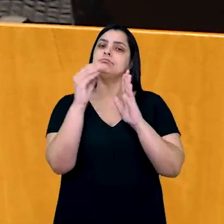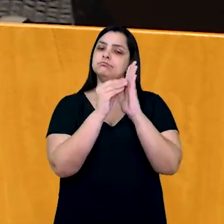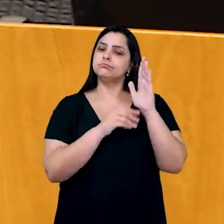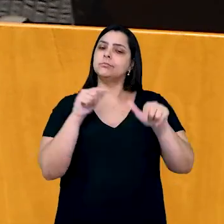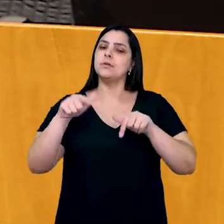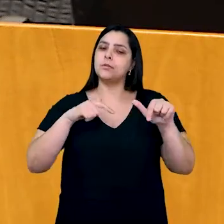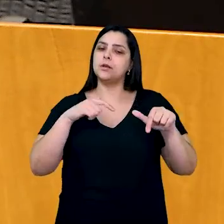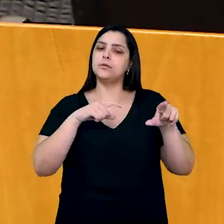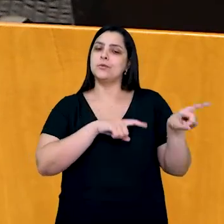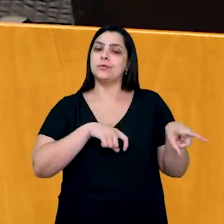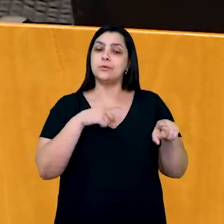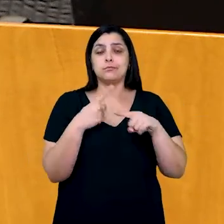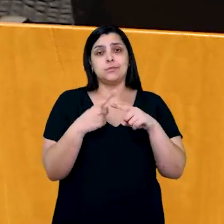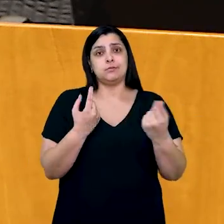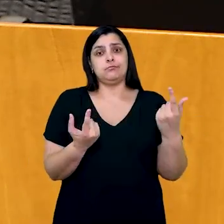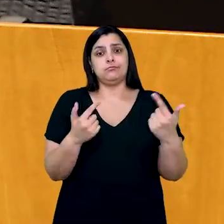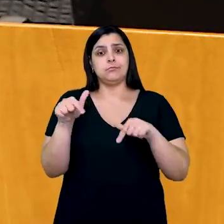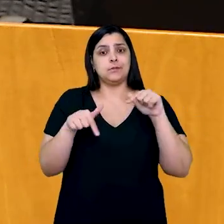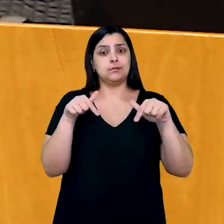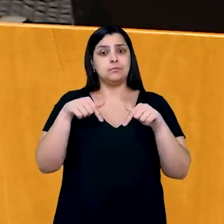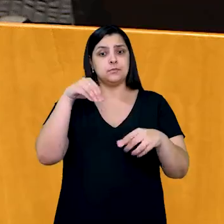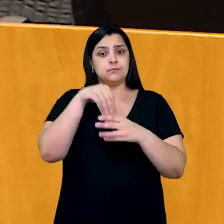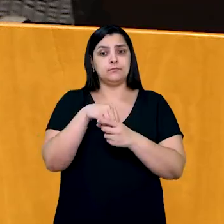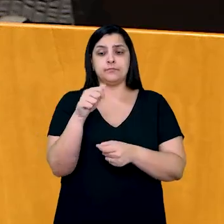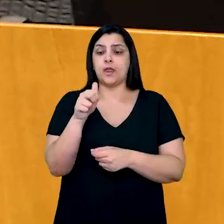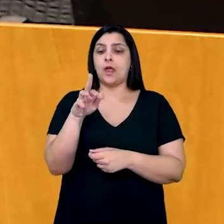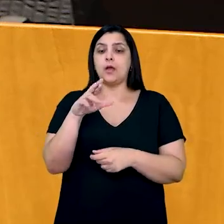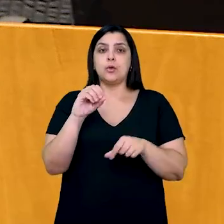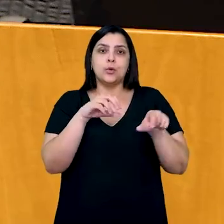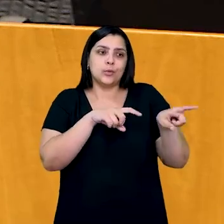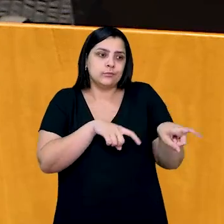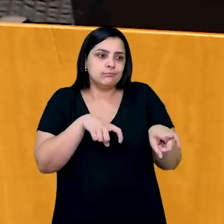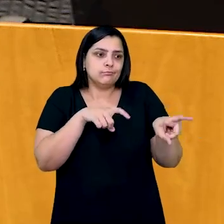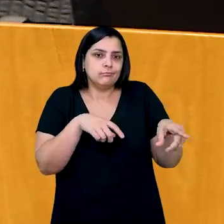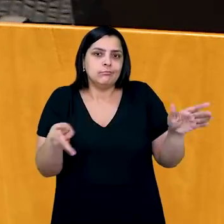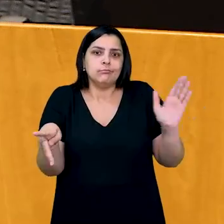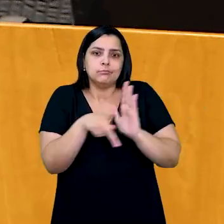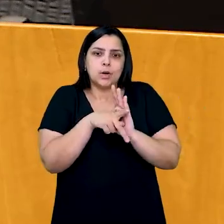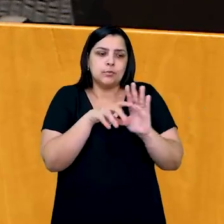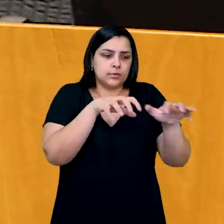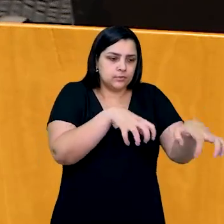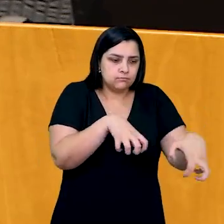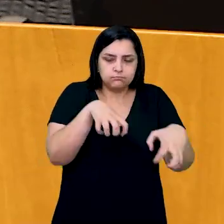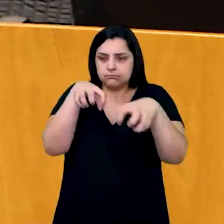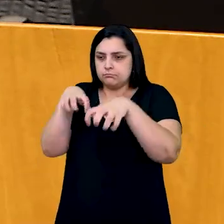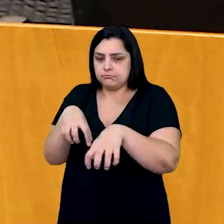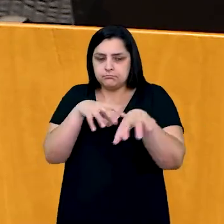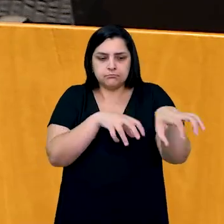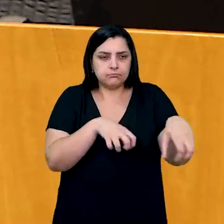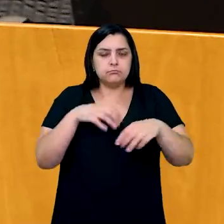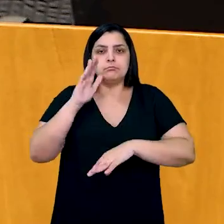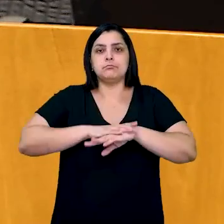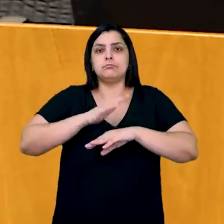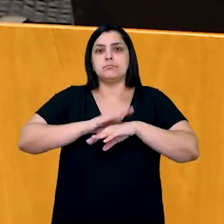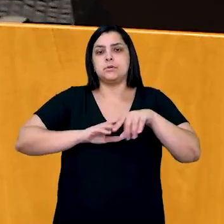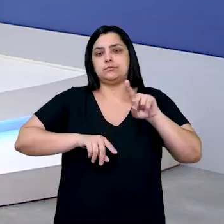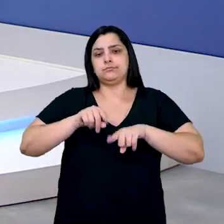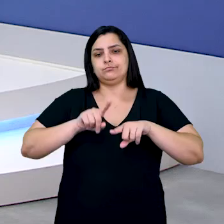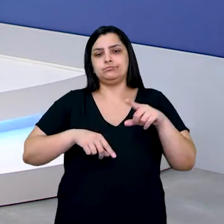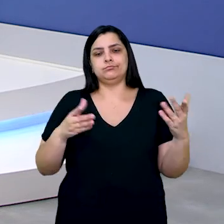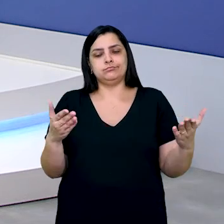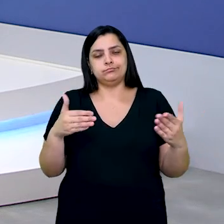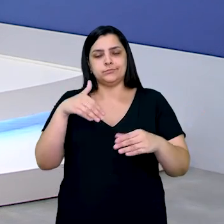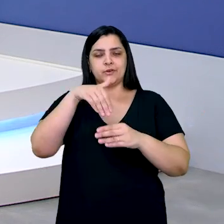como trabalhador rural, pois exercia atividades agroindustriais relacionadas à colheita e à produção da matéria-prima.